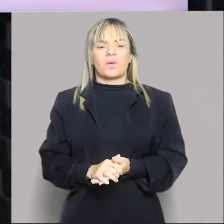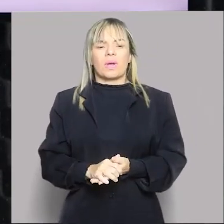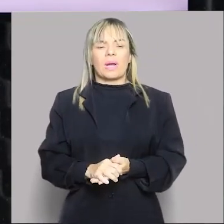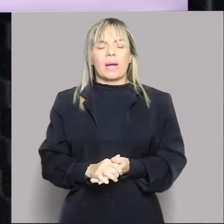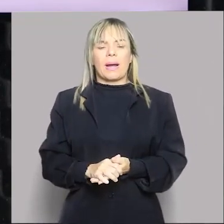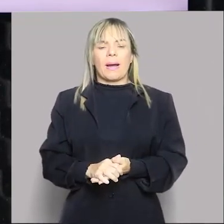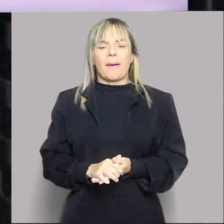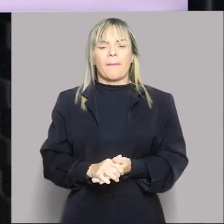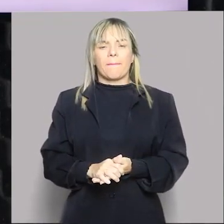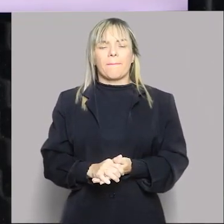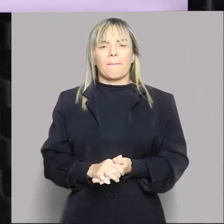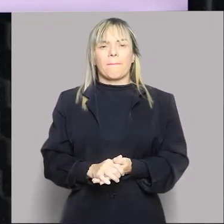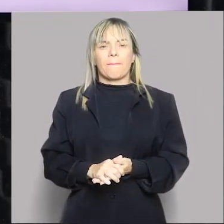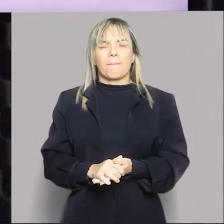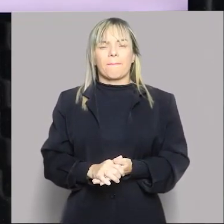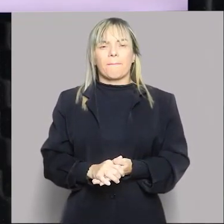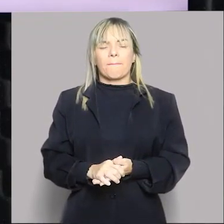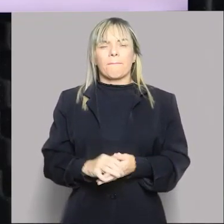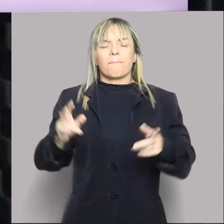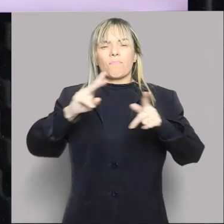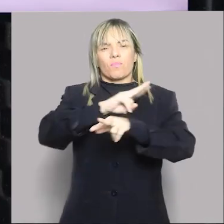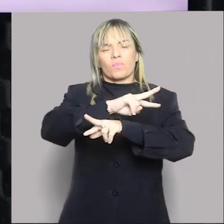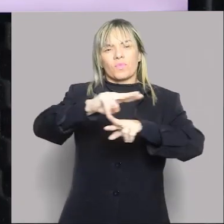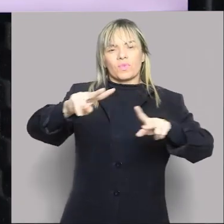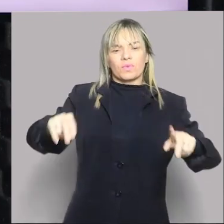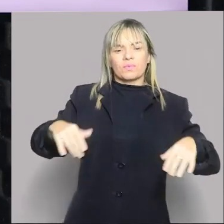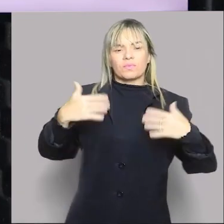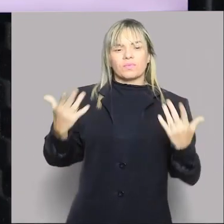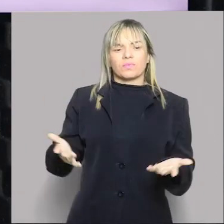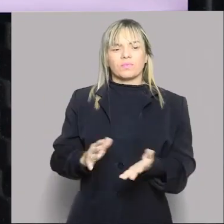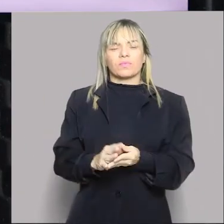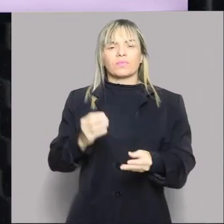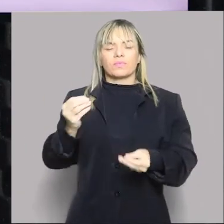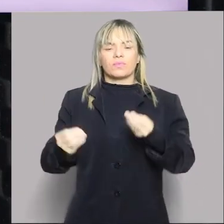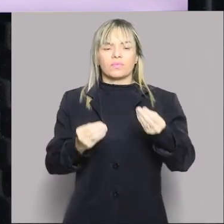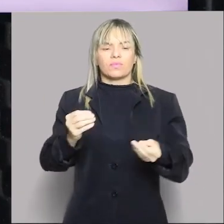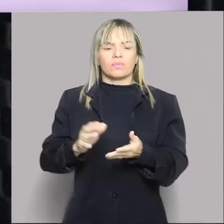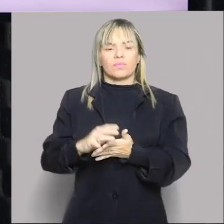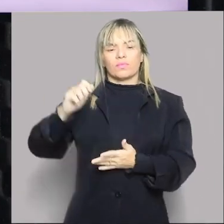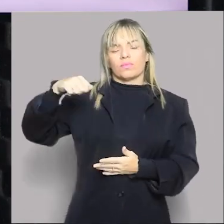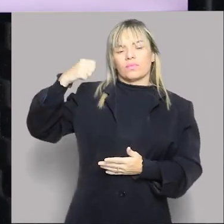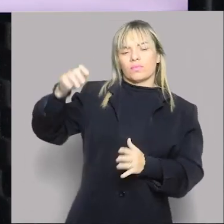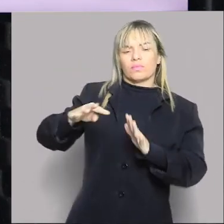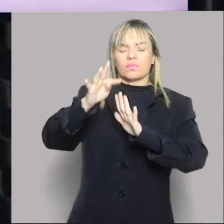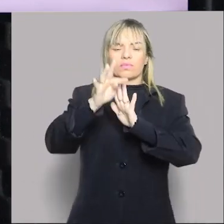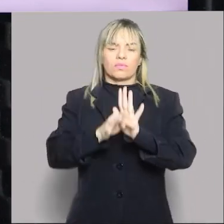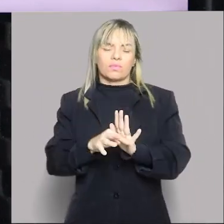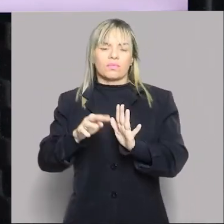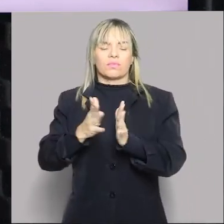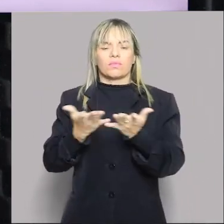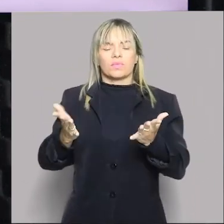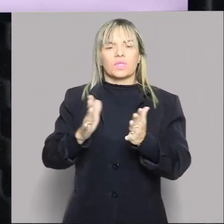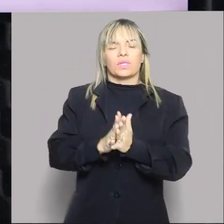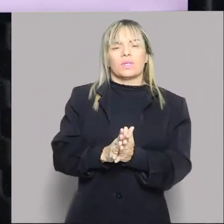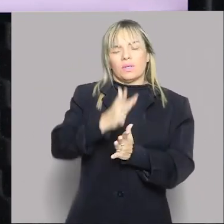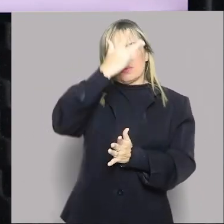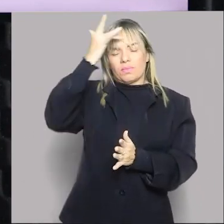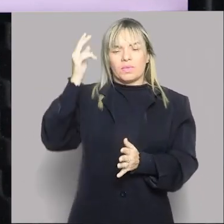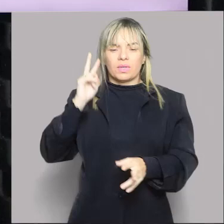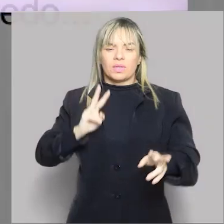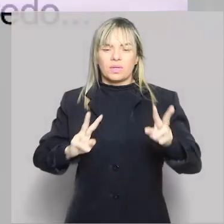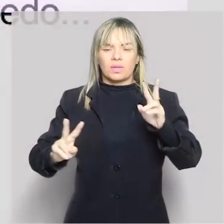né, com uma série de situações. Atores, textos, públicos, drama,